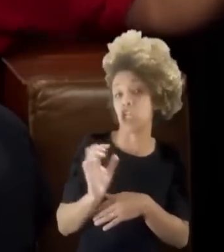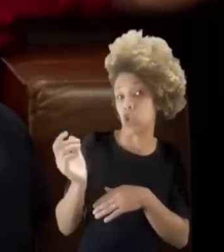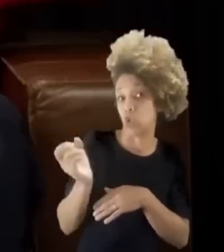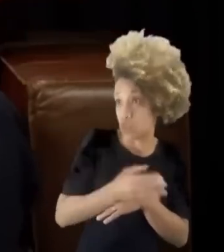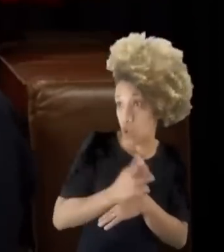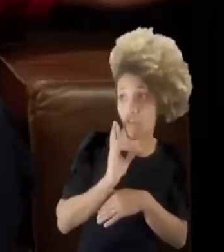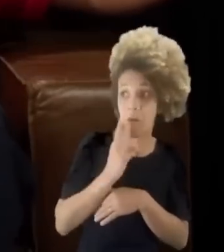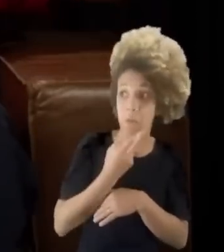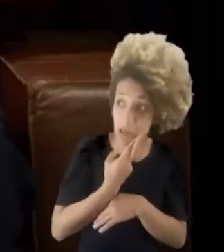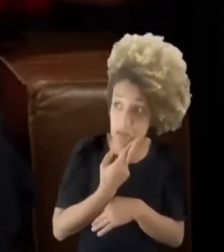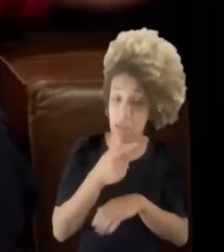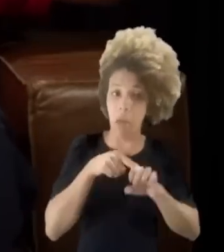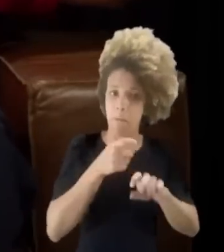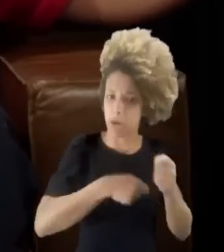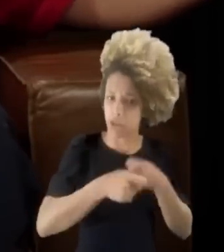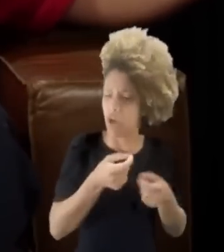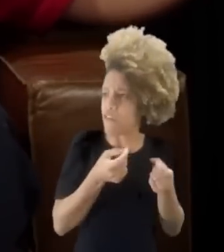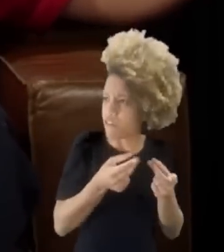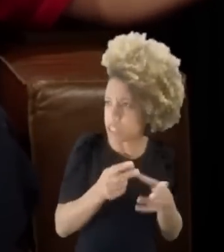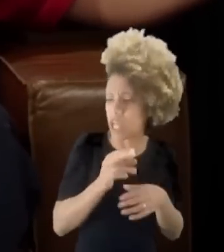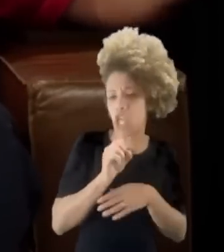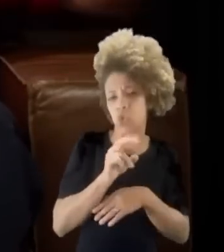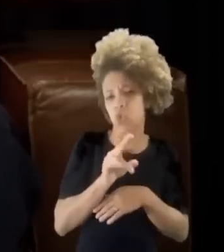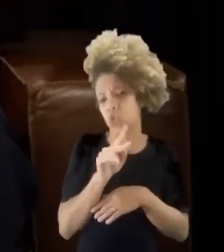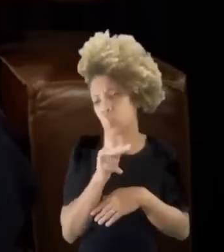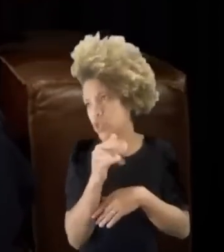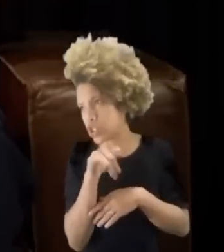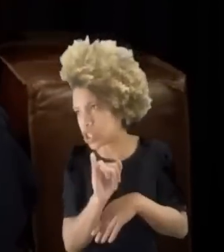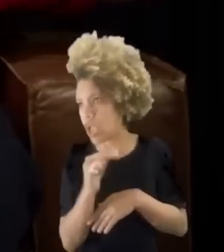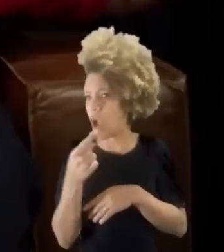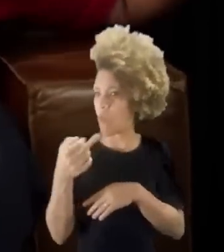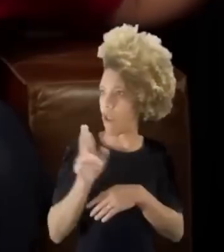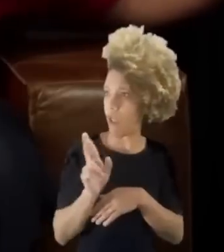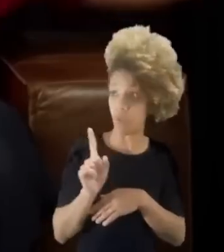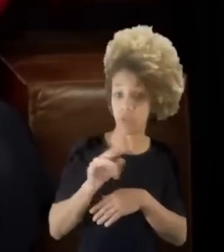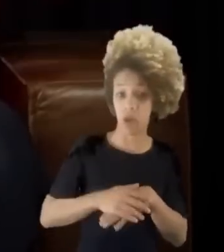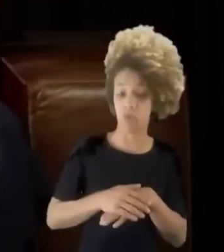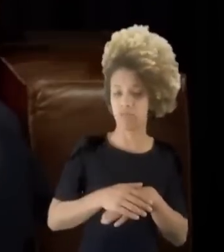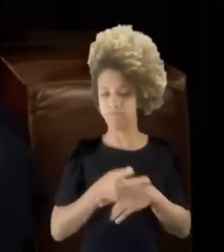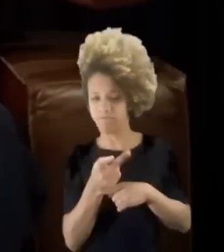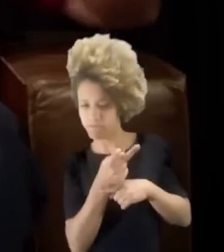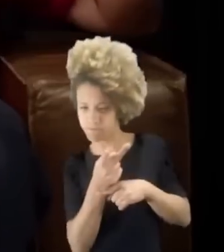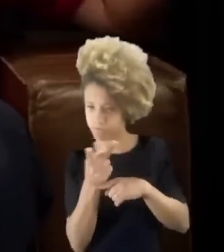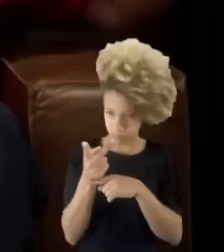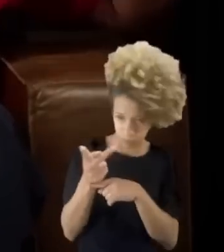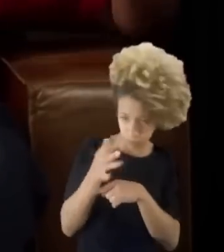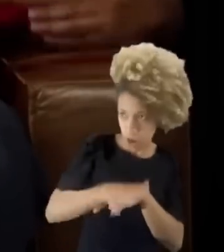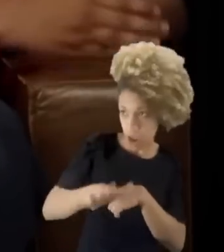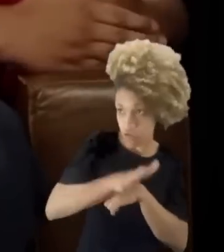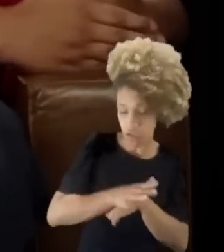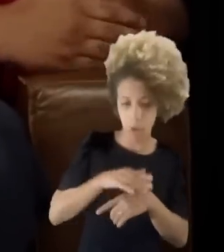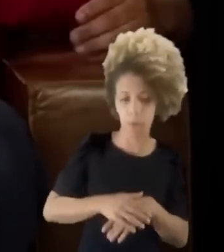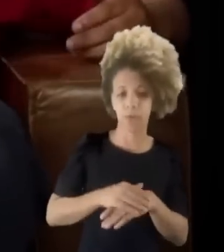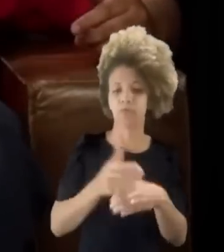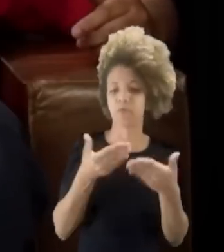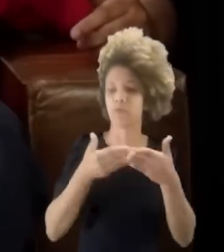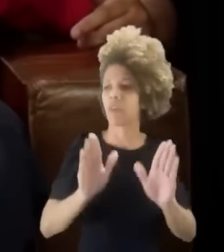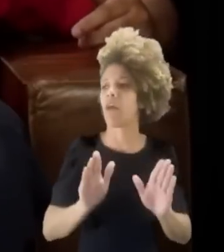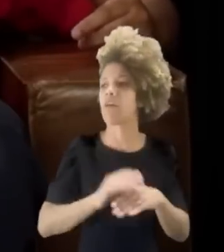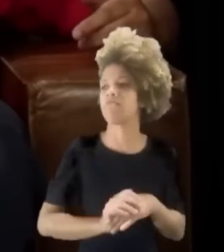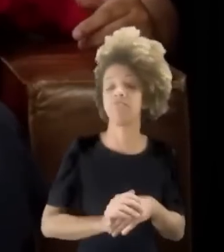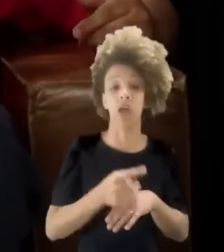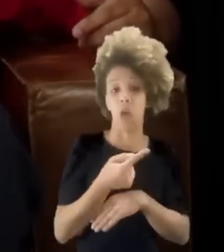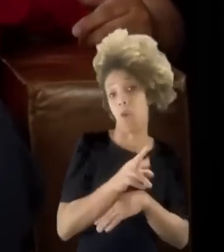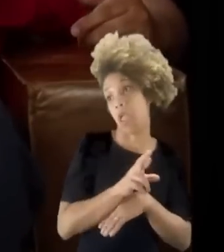novo restaurante um empreendedor que falou vou vender sushi é um real não chegou rápido montou analisou a região colocou o fugir deles colocou